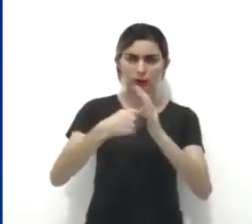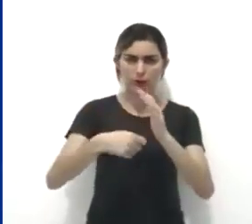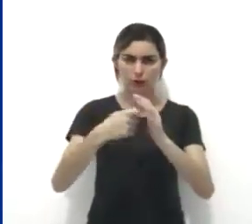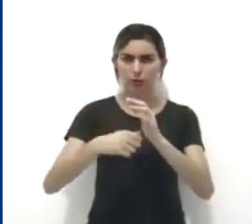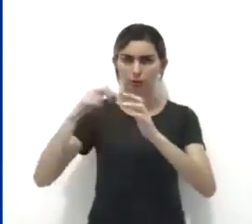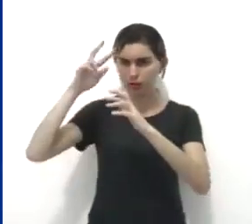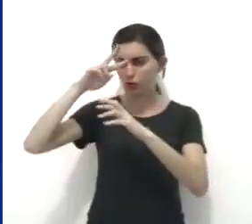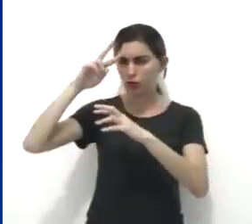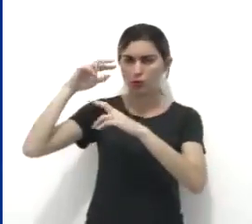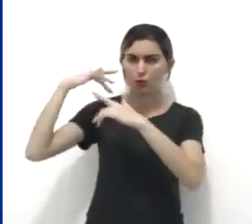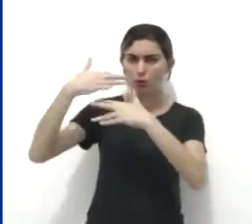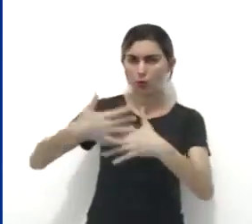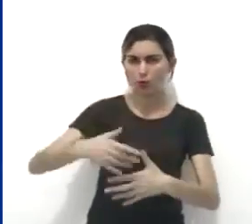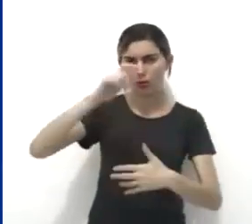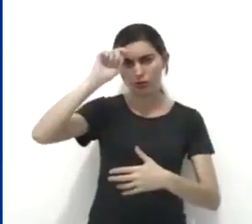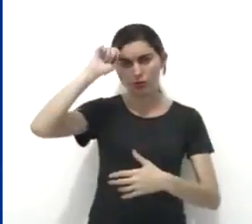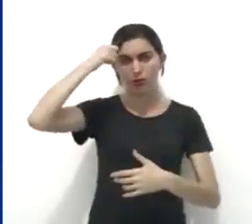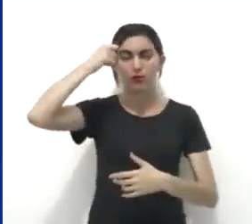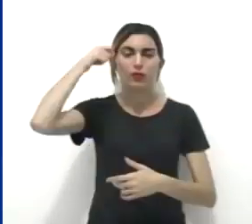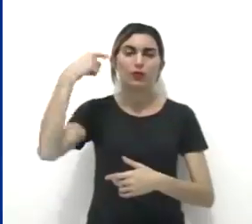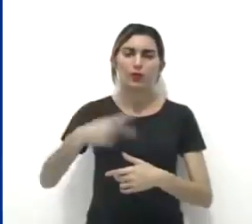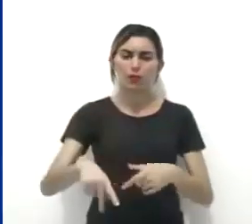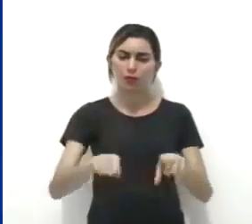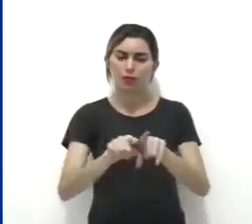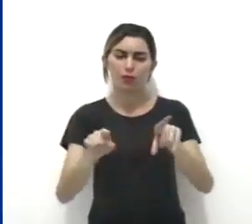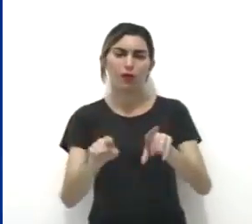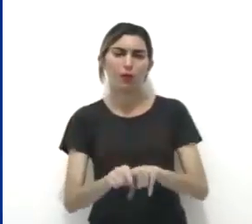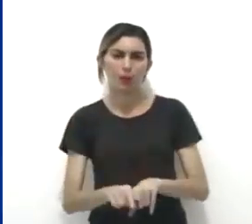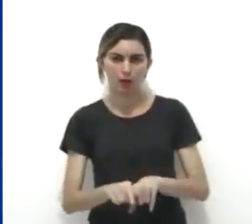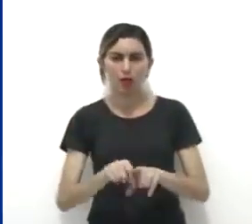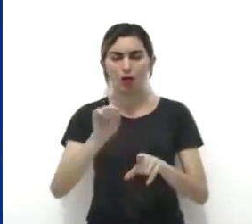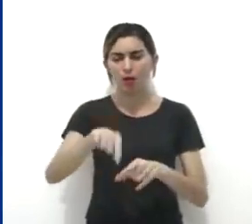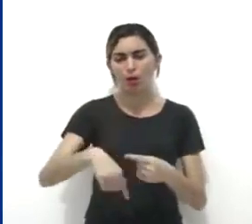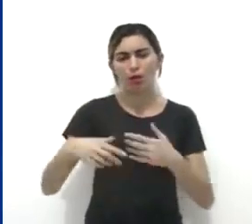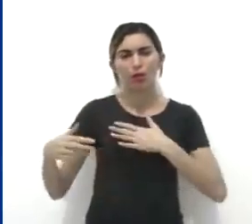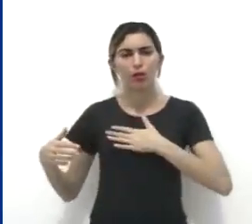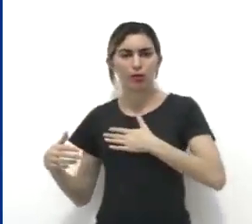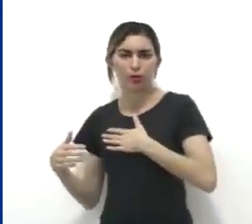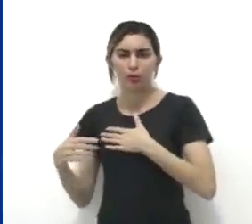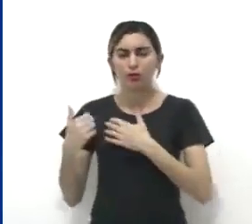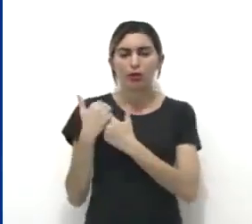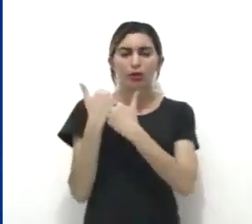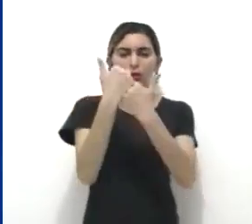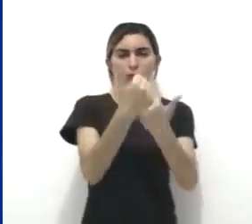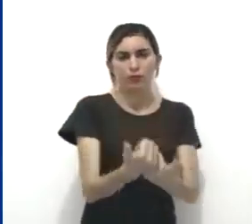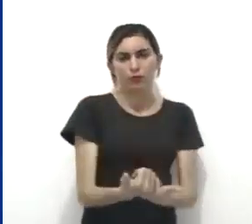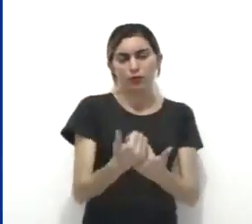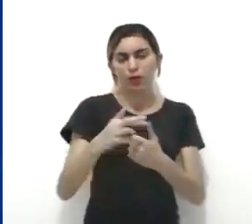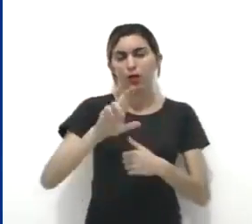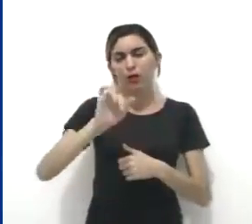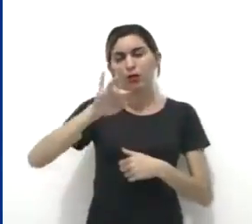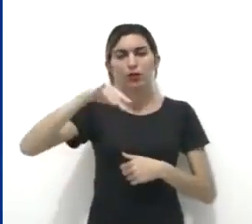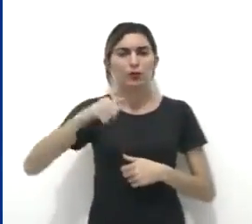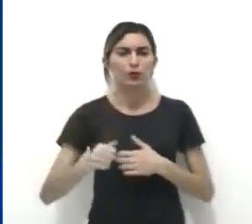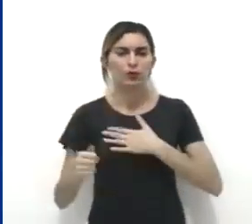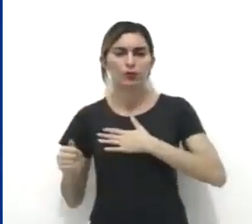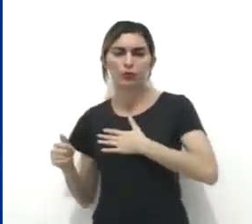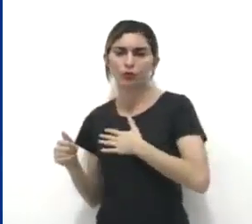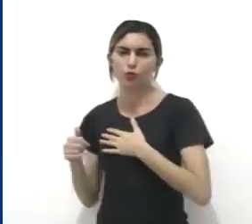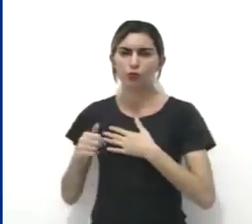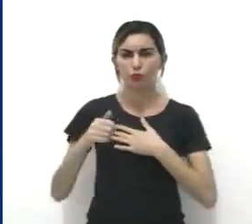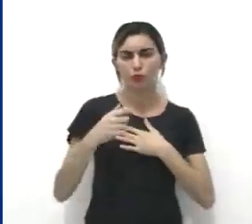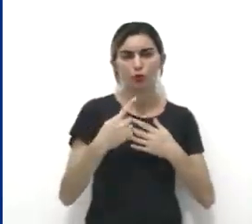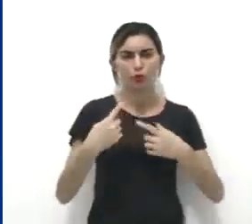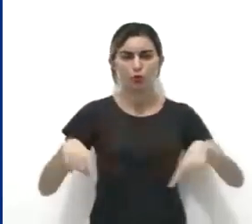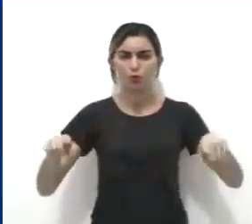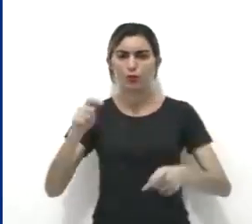resistência histórica dos afrodescendentes, a mesma também é considerada uma dança representada pelo ritmo dançado